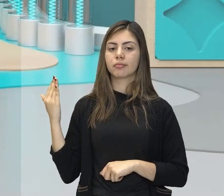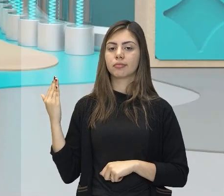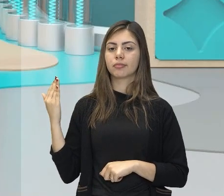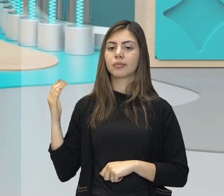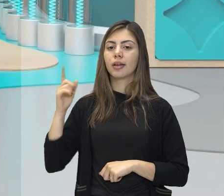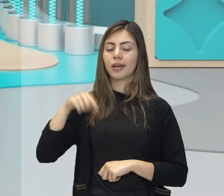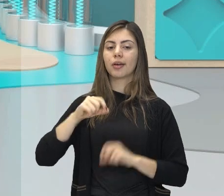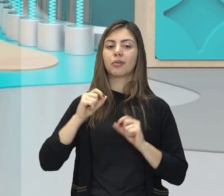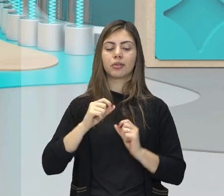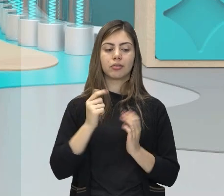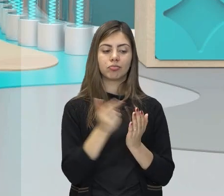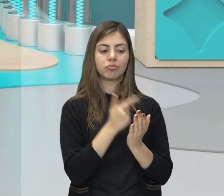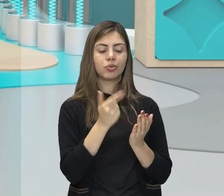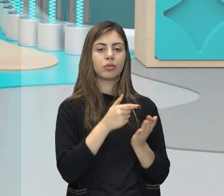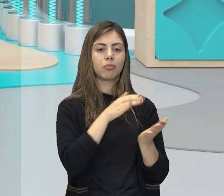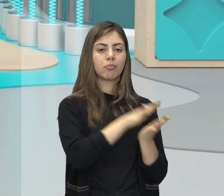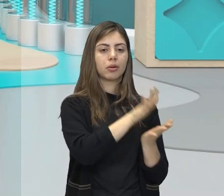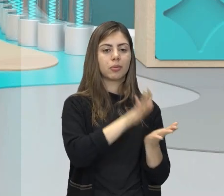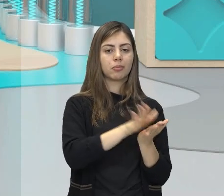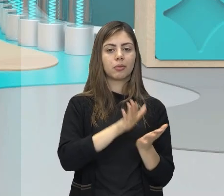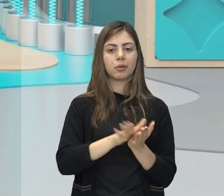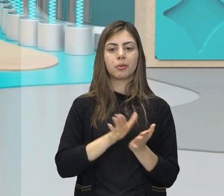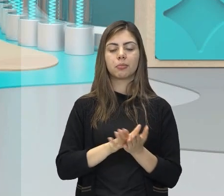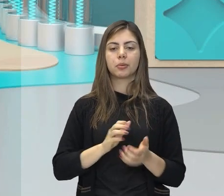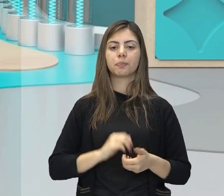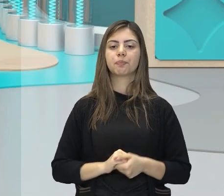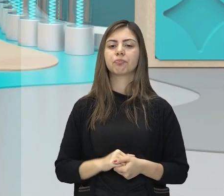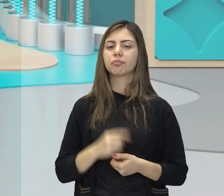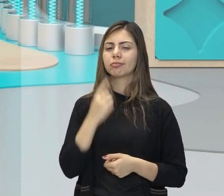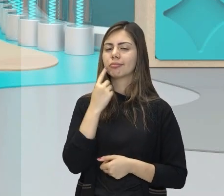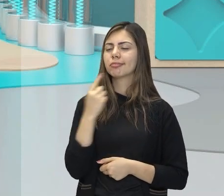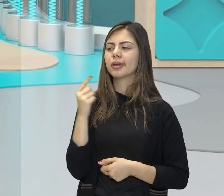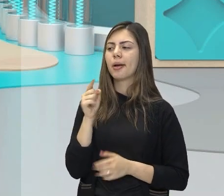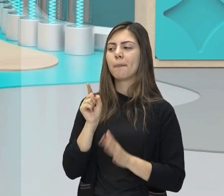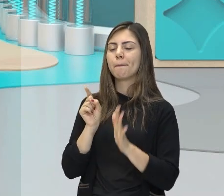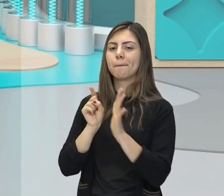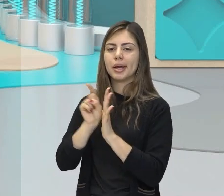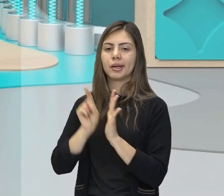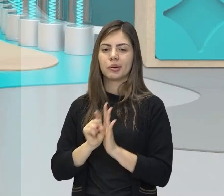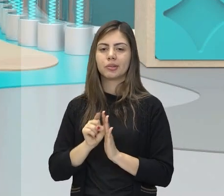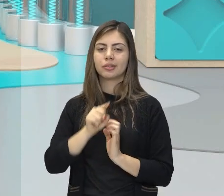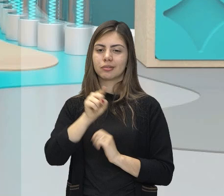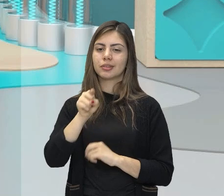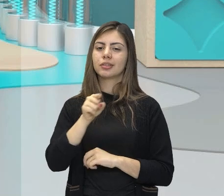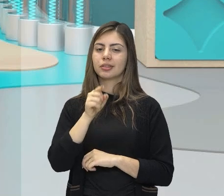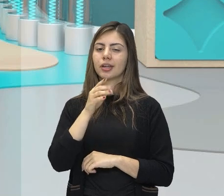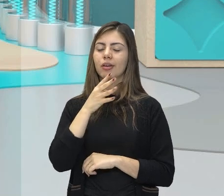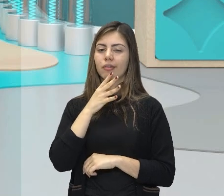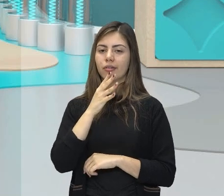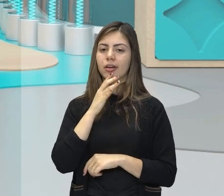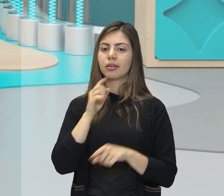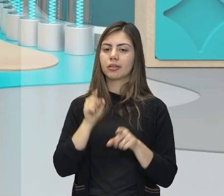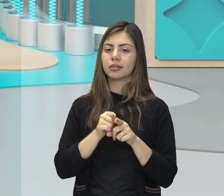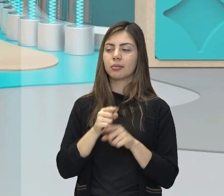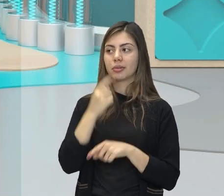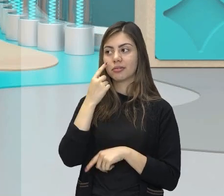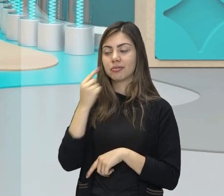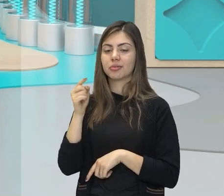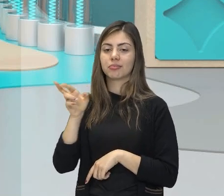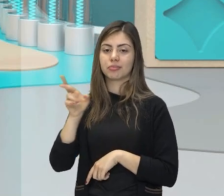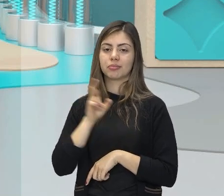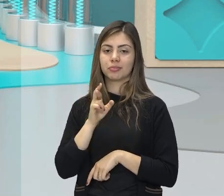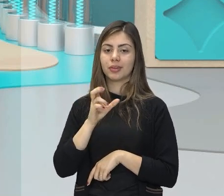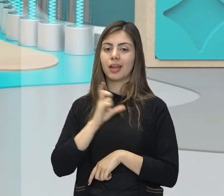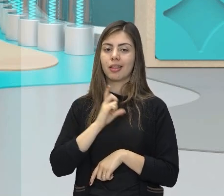jornal impresso, não é? Notem aqui, então, que aquelas perguntas que vocês já conhecem e que já ouviram a resposta